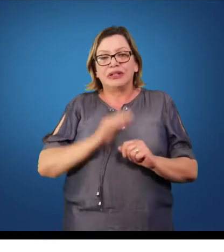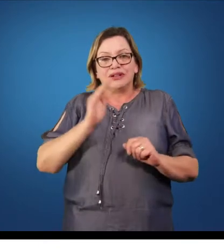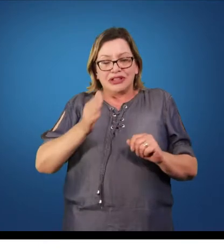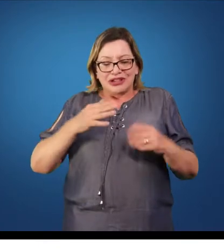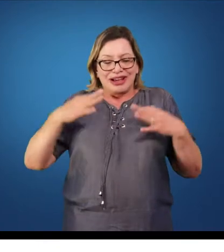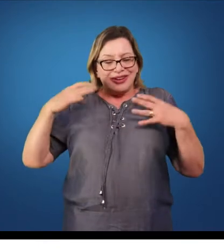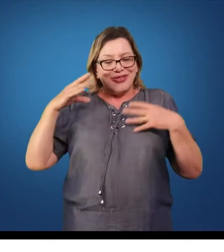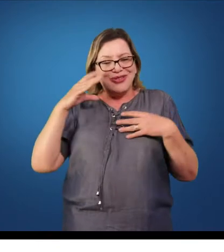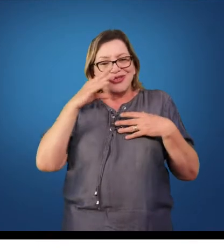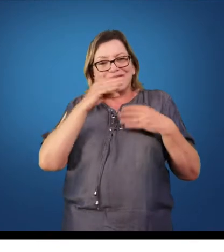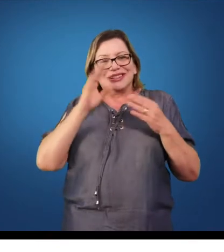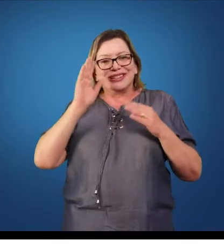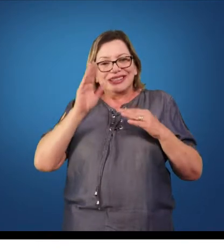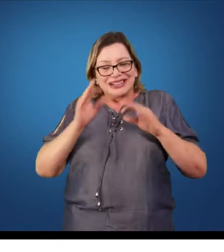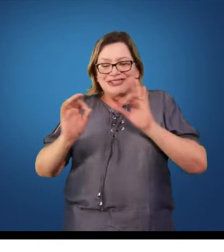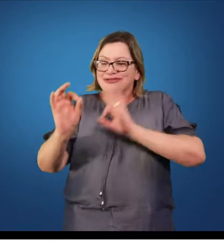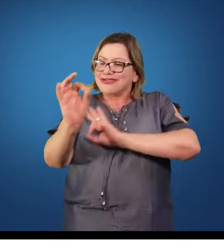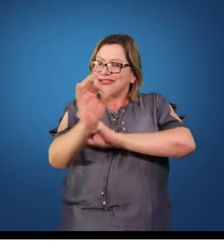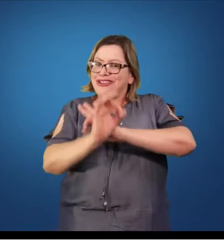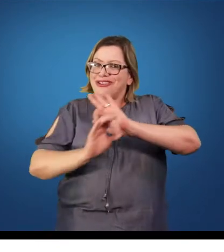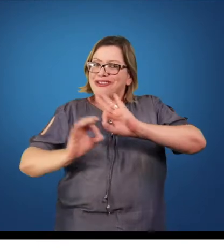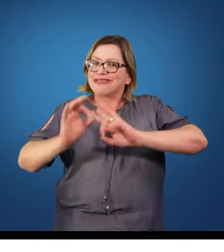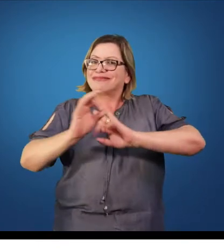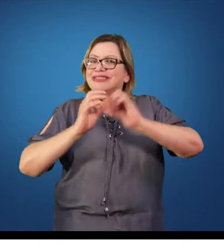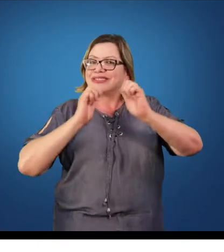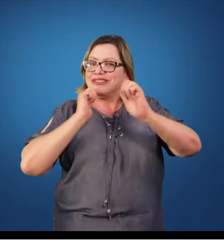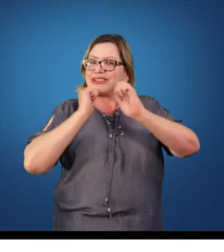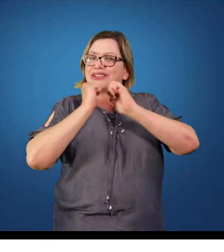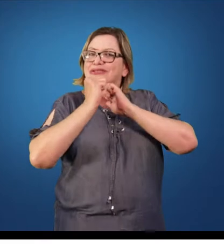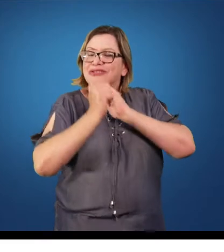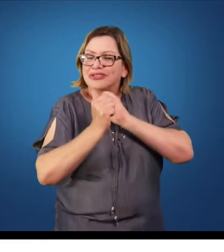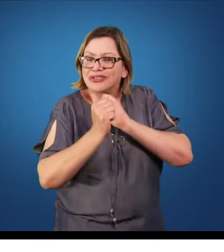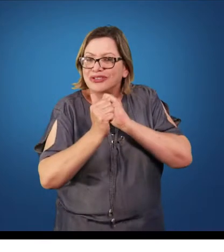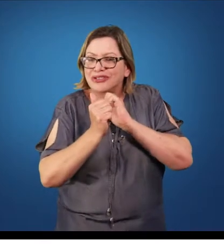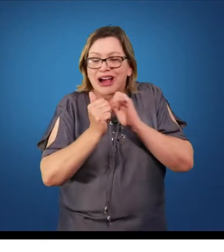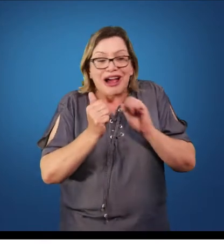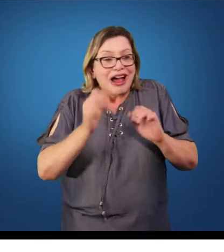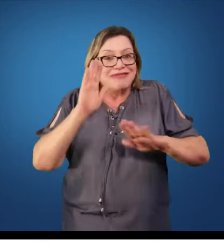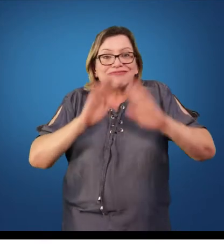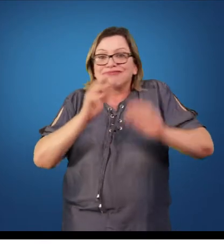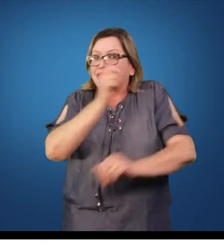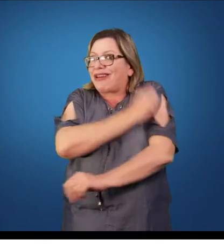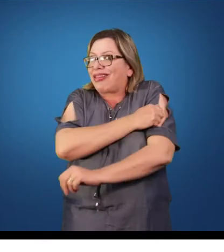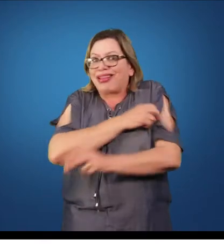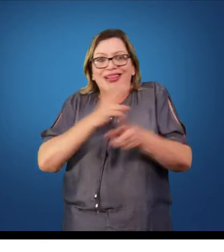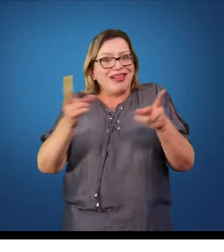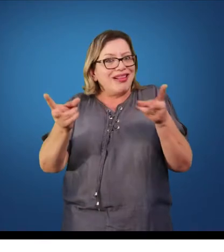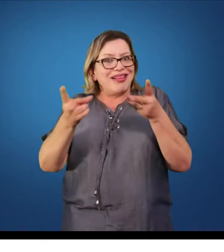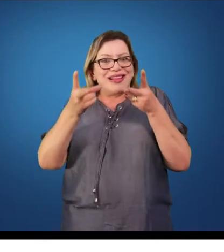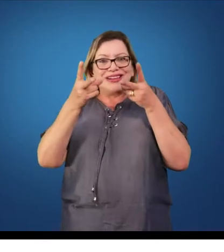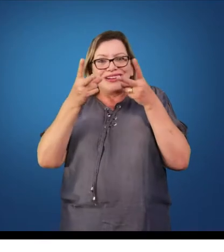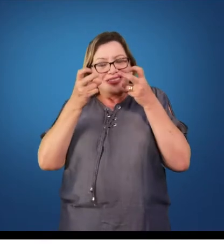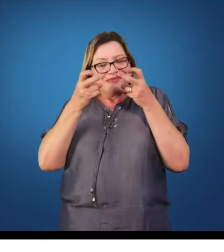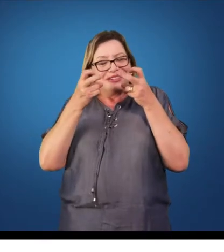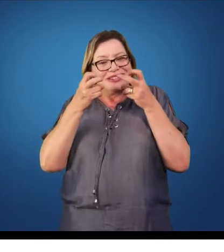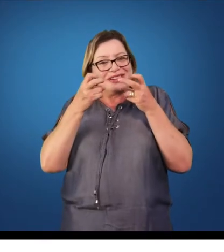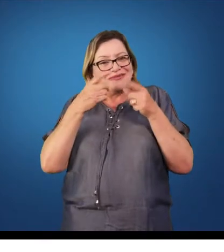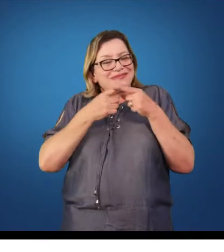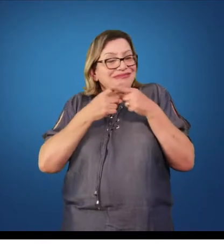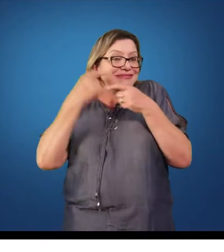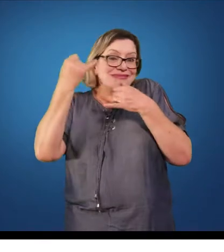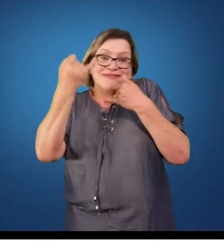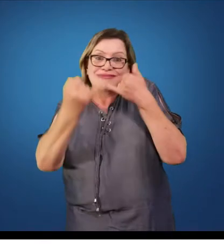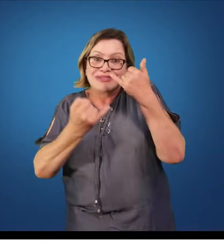se aquece e já se prepara para o fundamento, sem o aluno perceber, certo? Com o nosso brinquedo